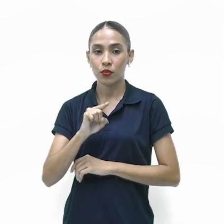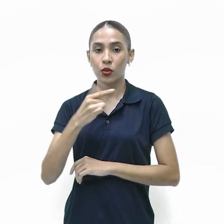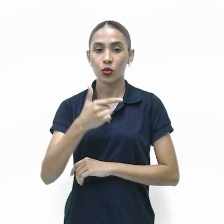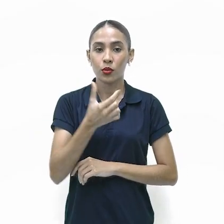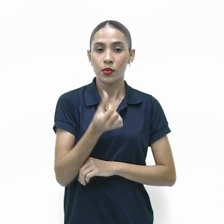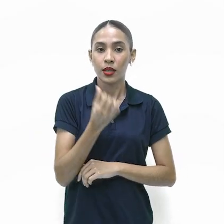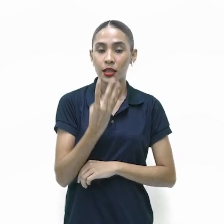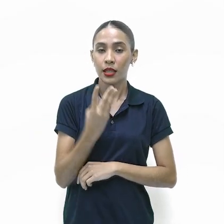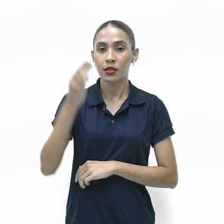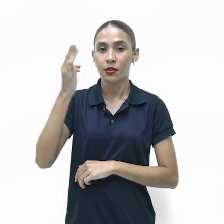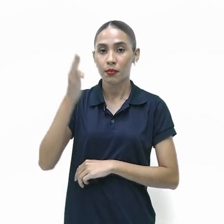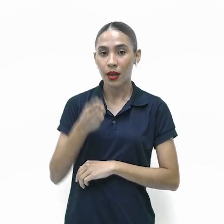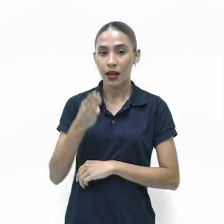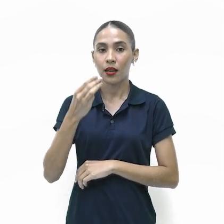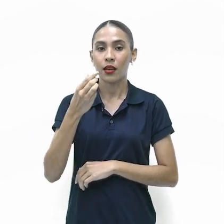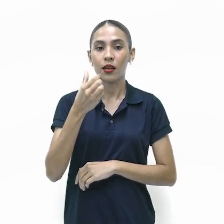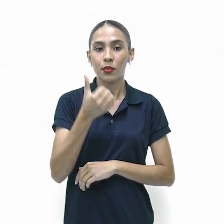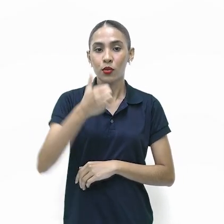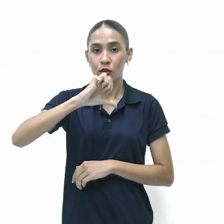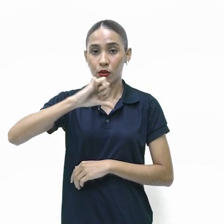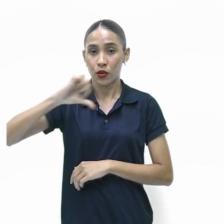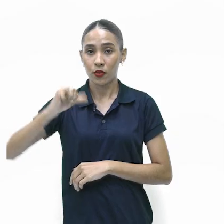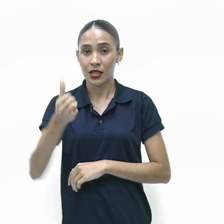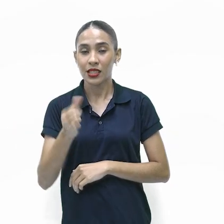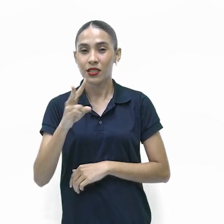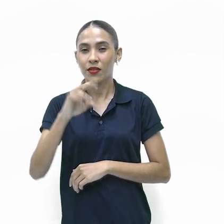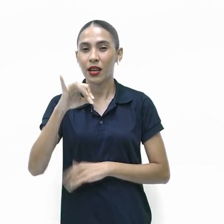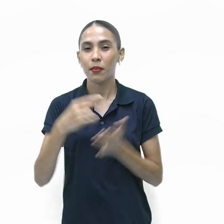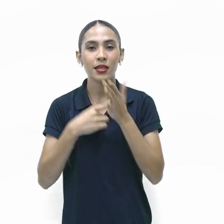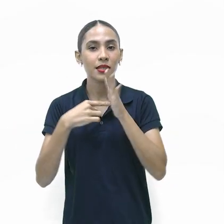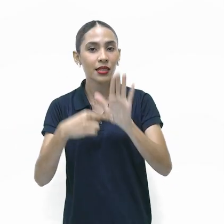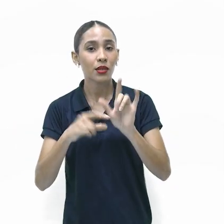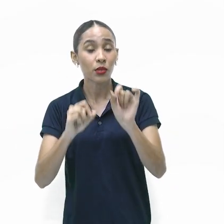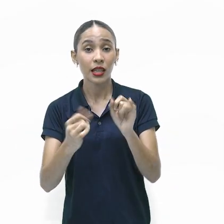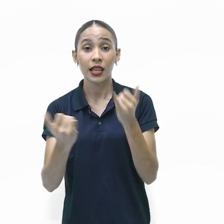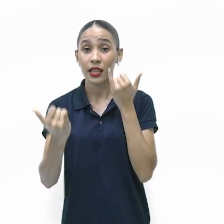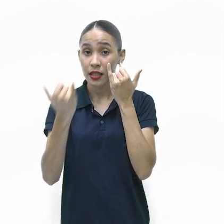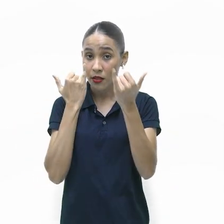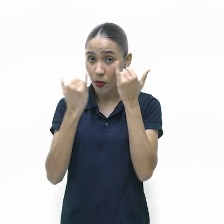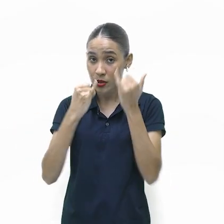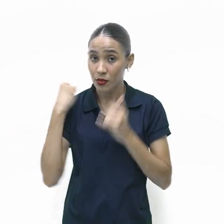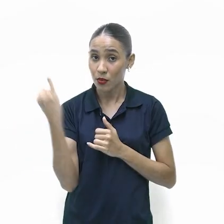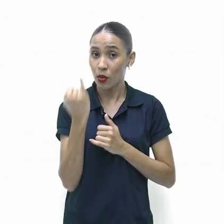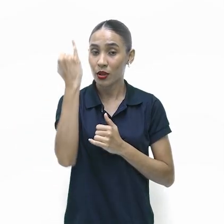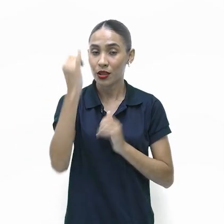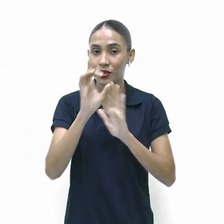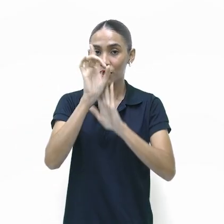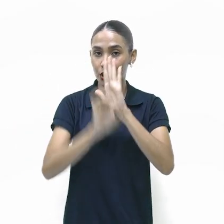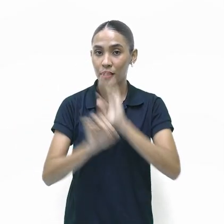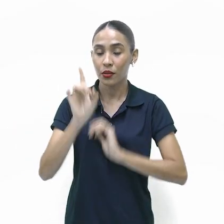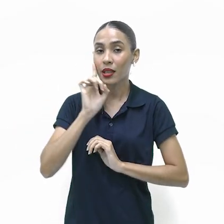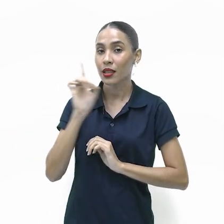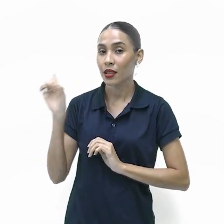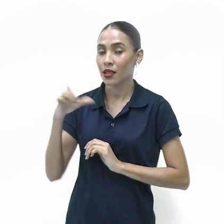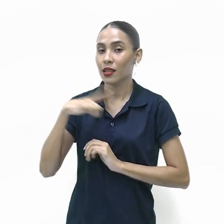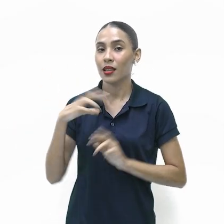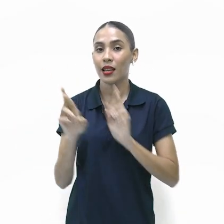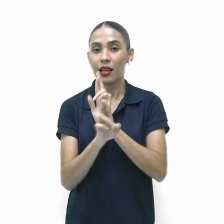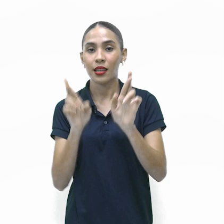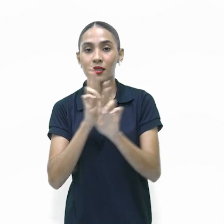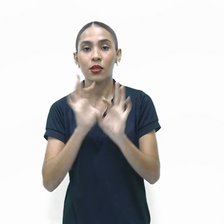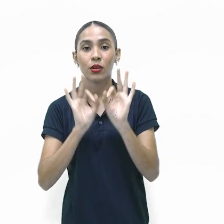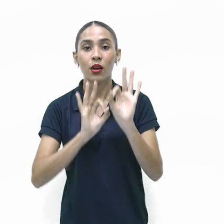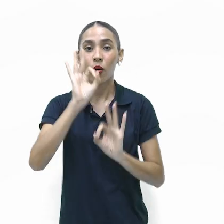9.263 de 96, que traz aí para a gente muita informação sobre esse direito, que está relacionado ao